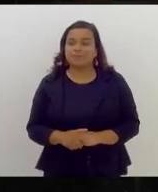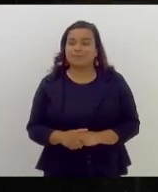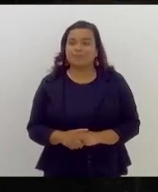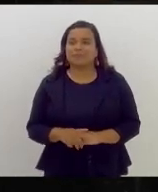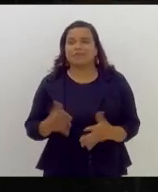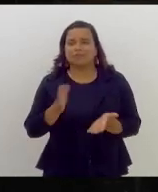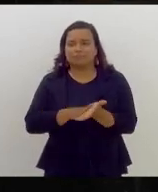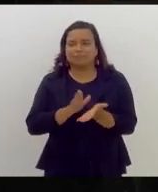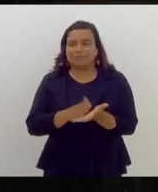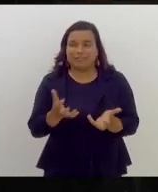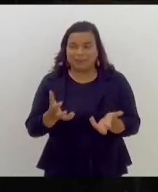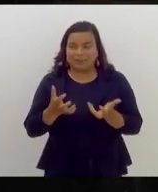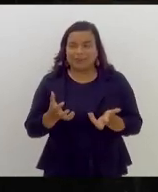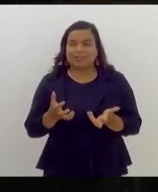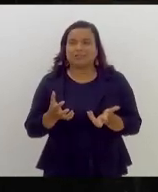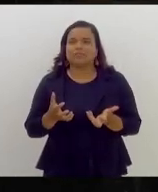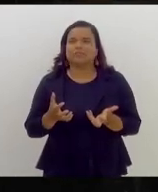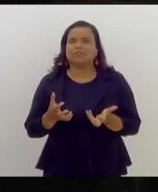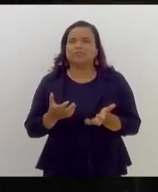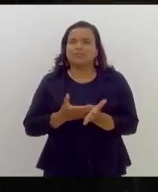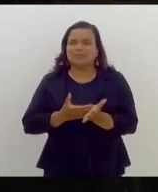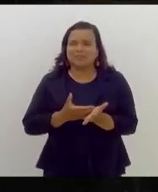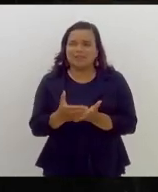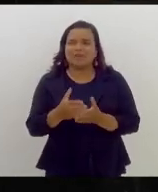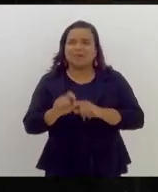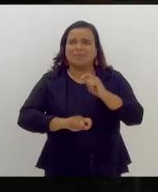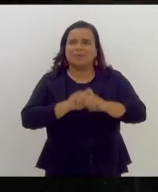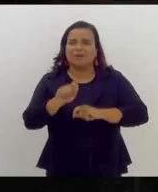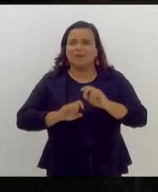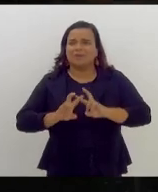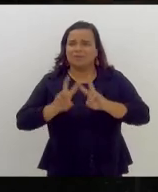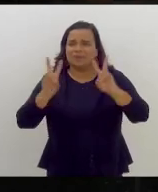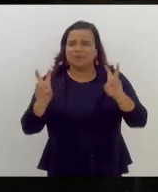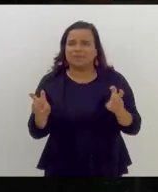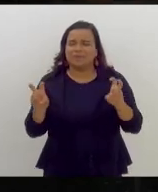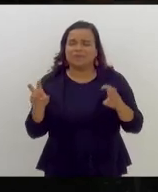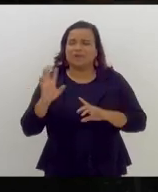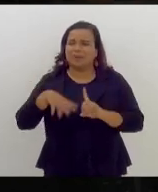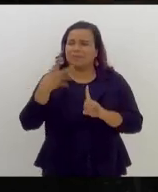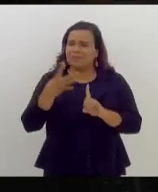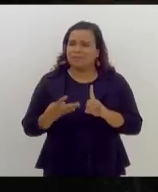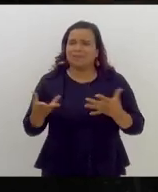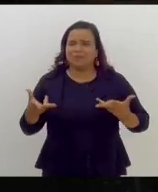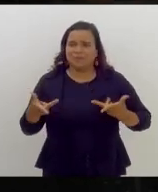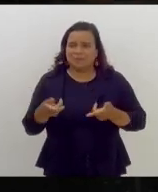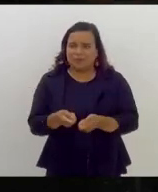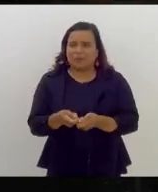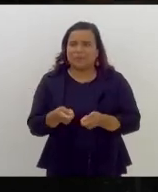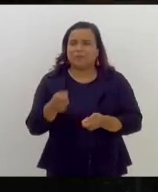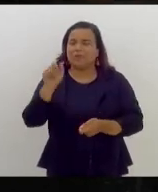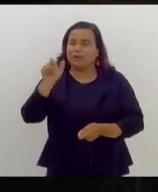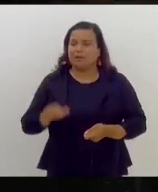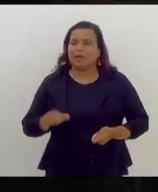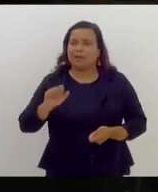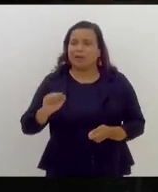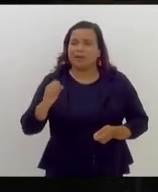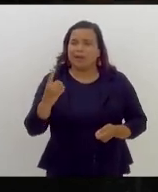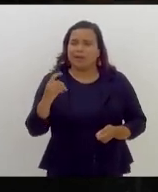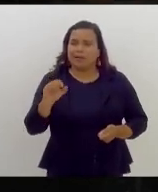quero parabenizá-lo inicialmente pela bela homenagem ao Adolfo Conder,